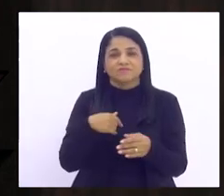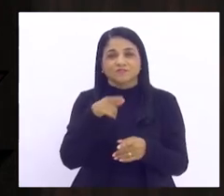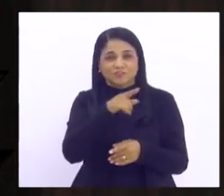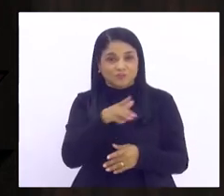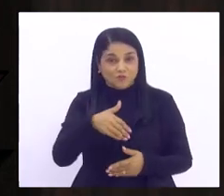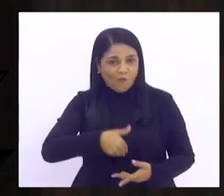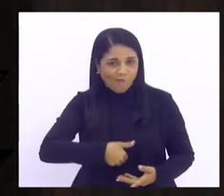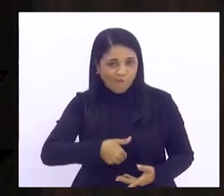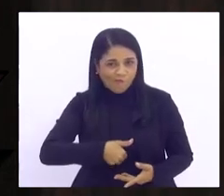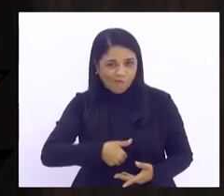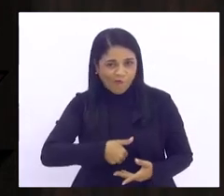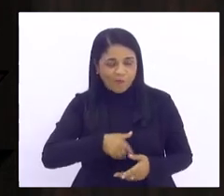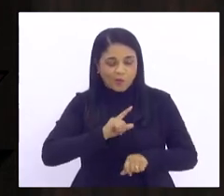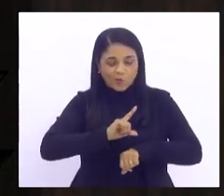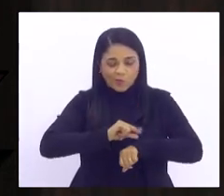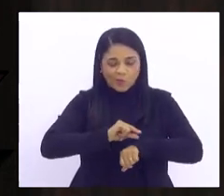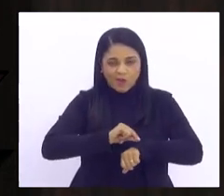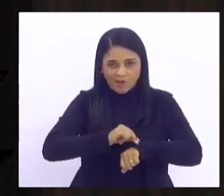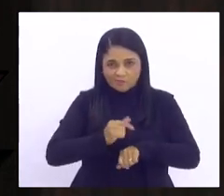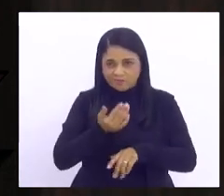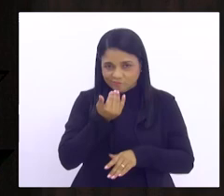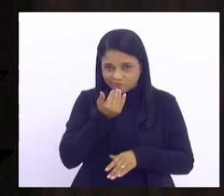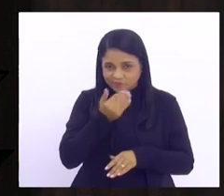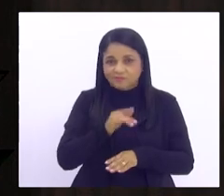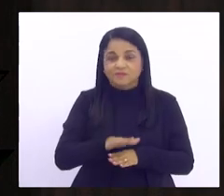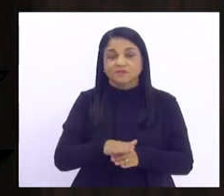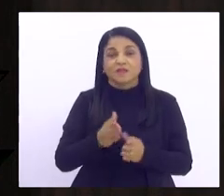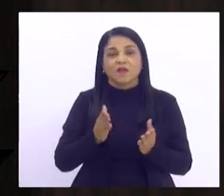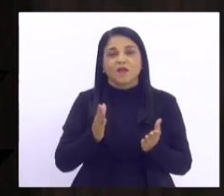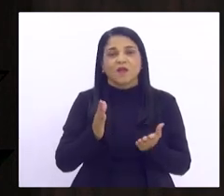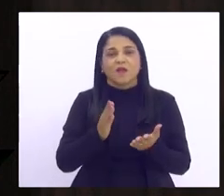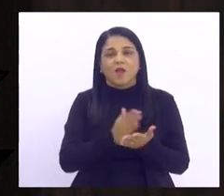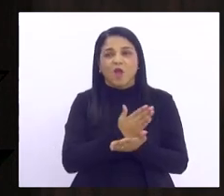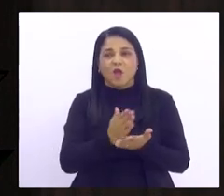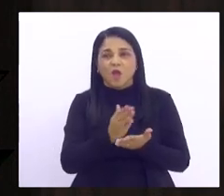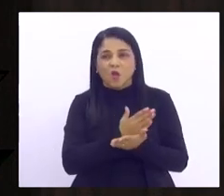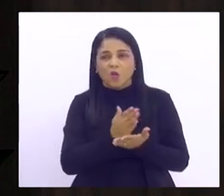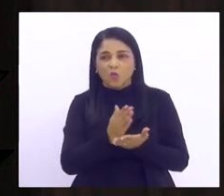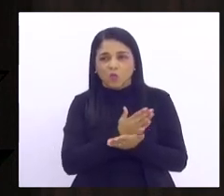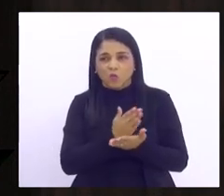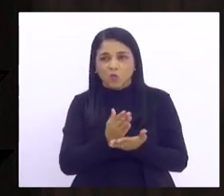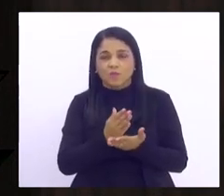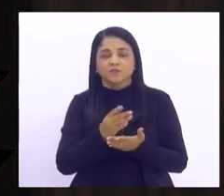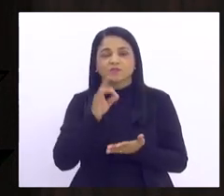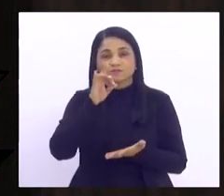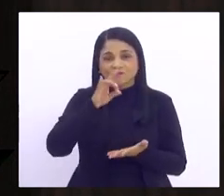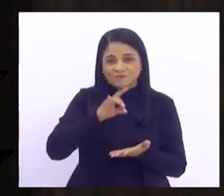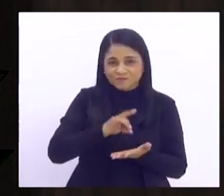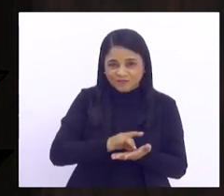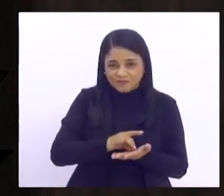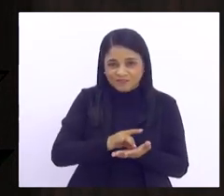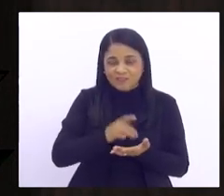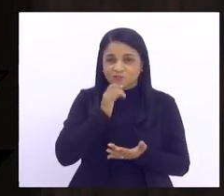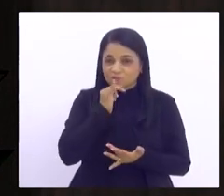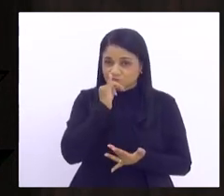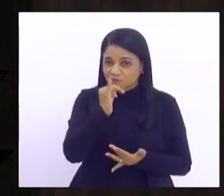fome, por conta do horário do almoço. Quero falar de algumas outras verdades tidas como inconvenientes para os